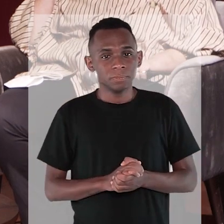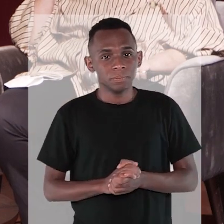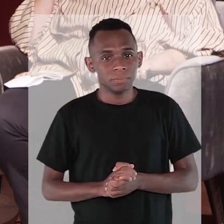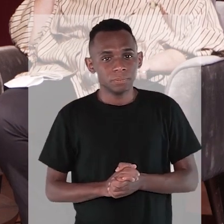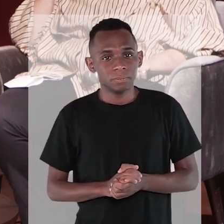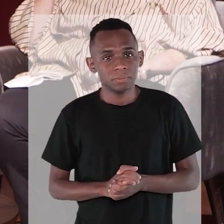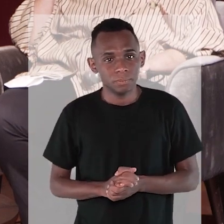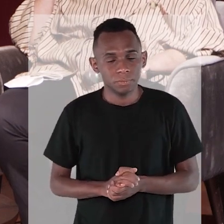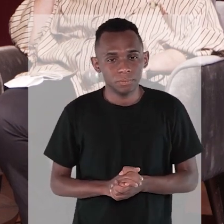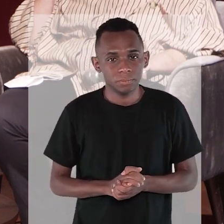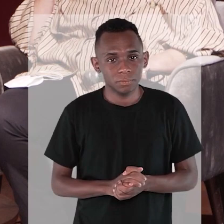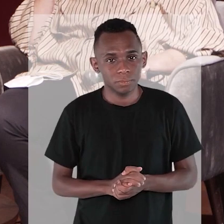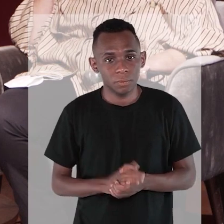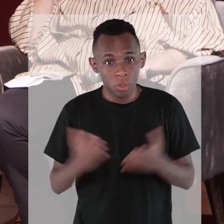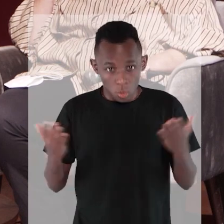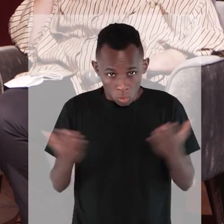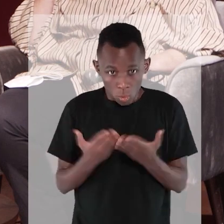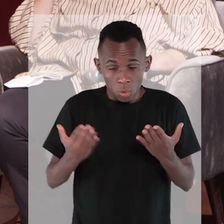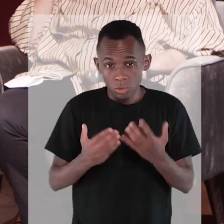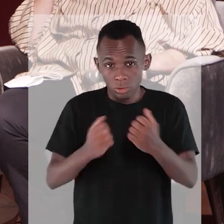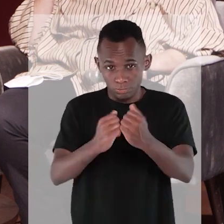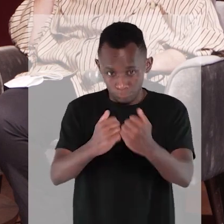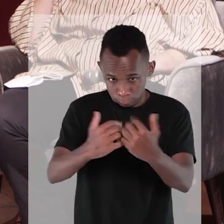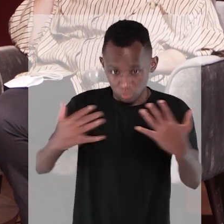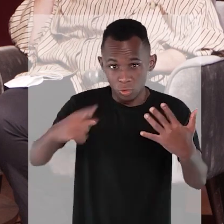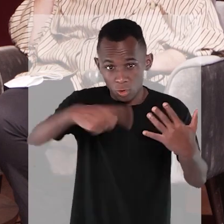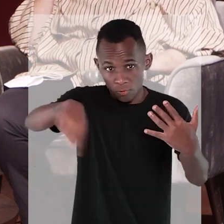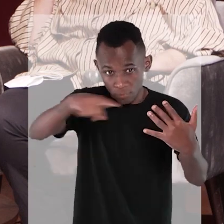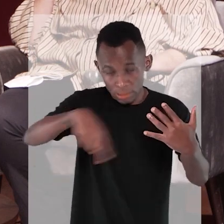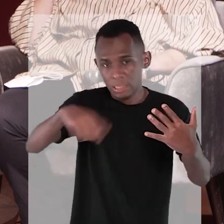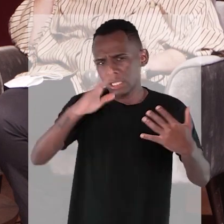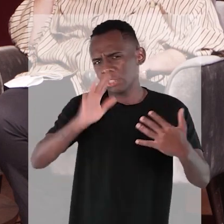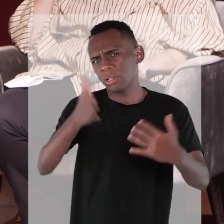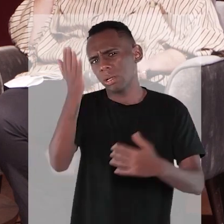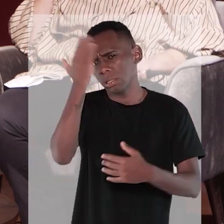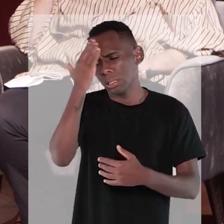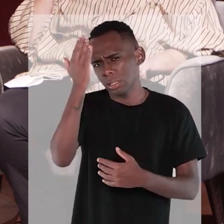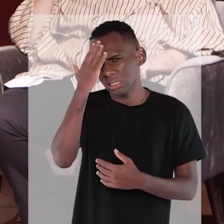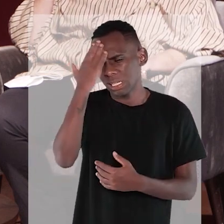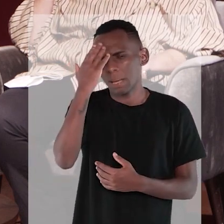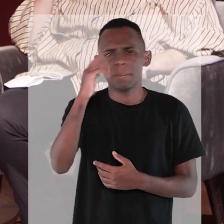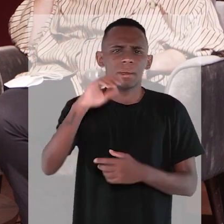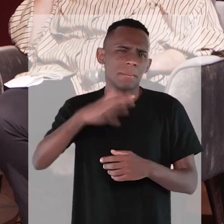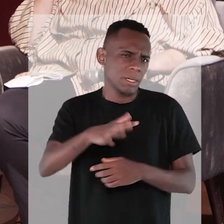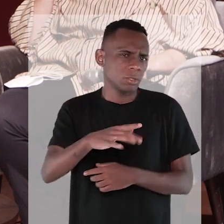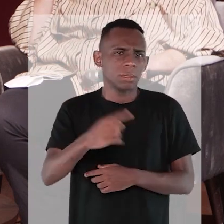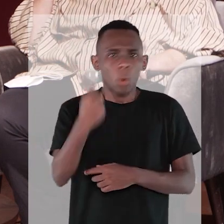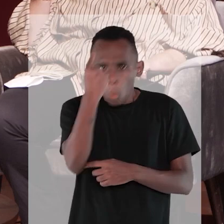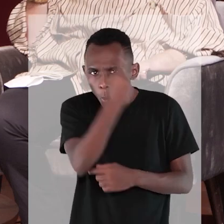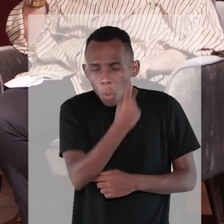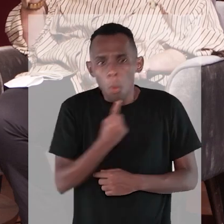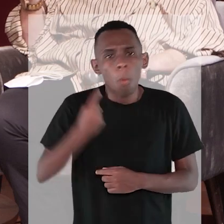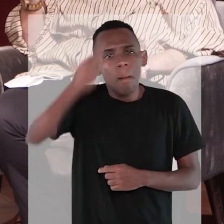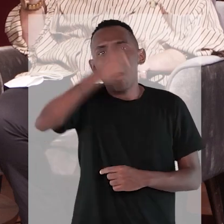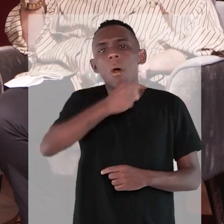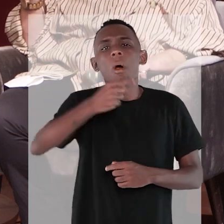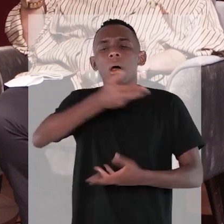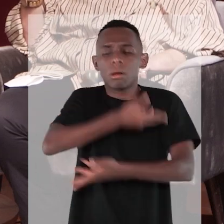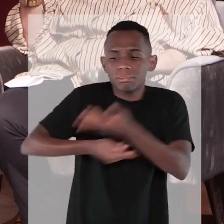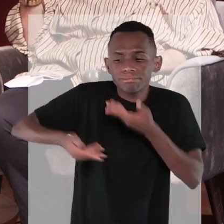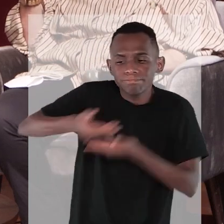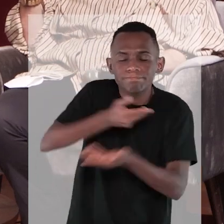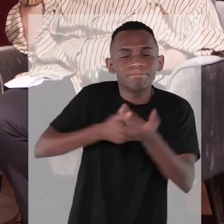são habituês do Sempre um Papo, então nós teremos por em torno de 1 hora, né, de conversa, nós